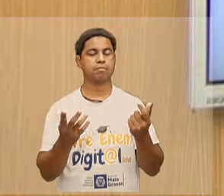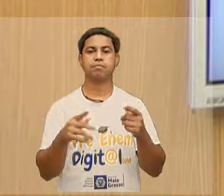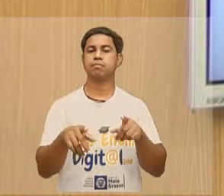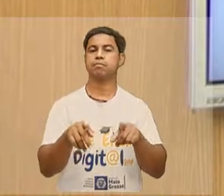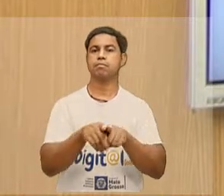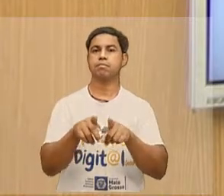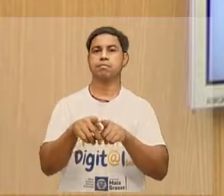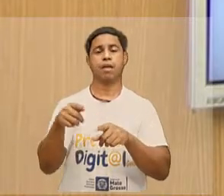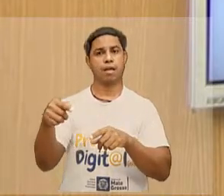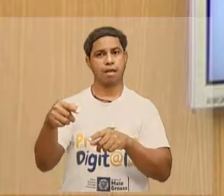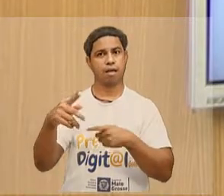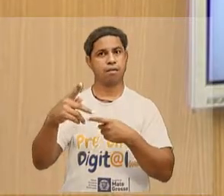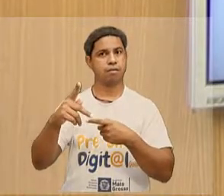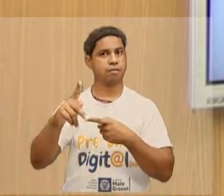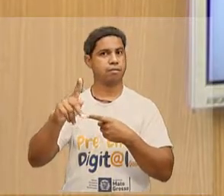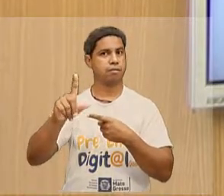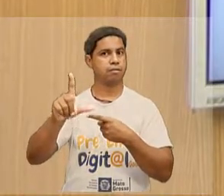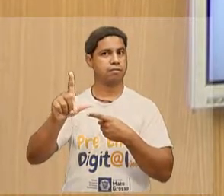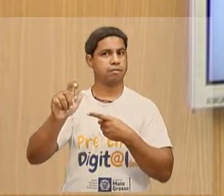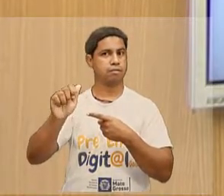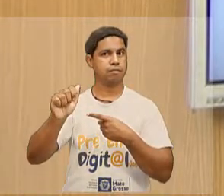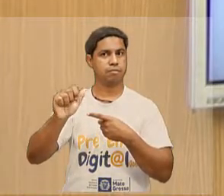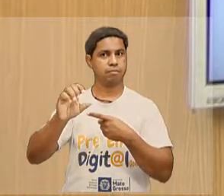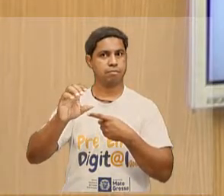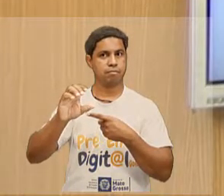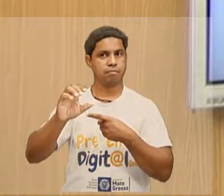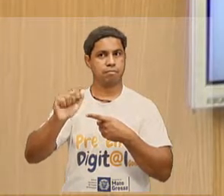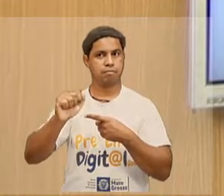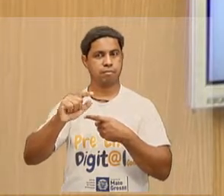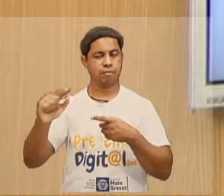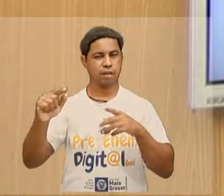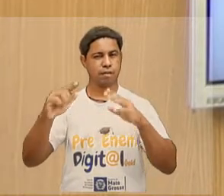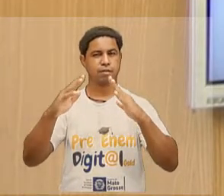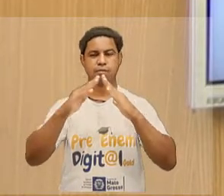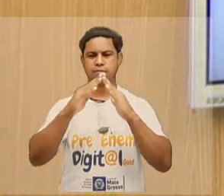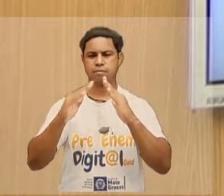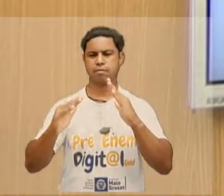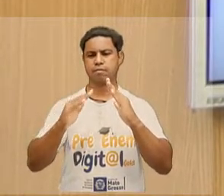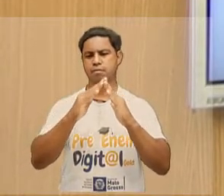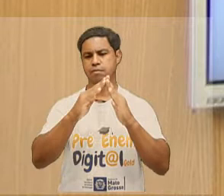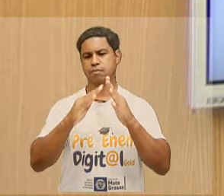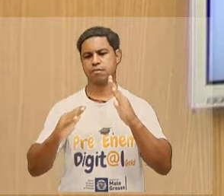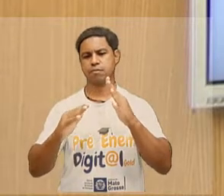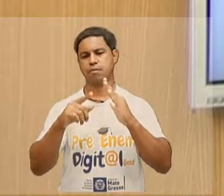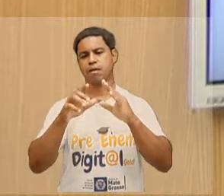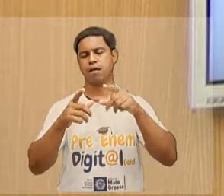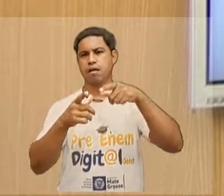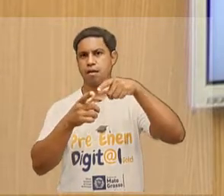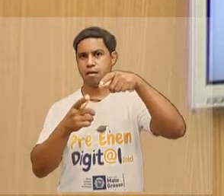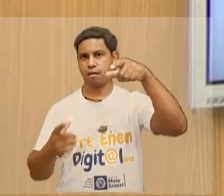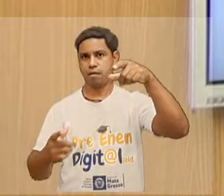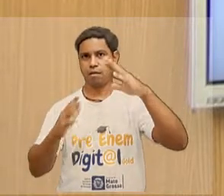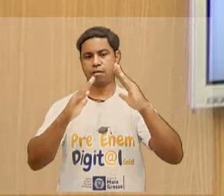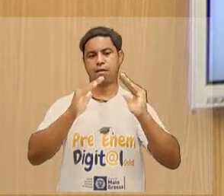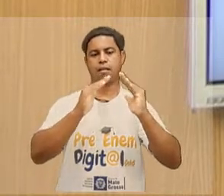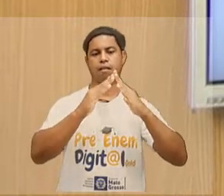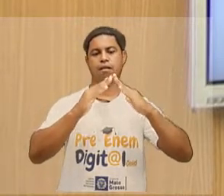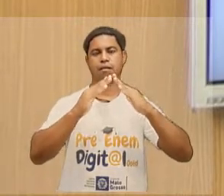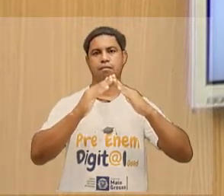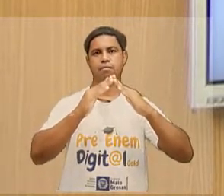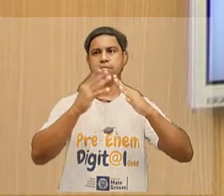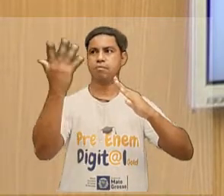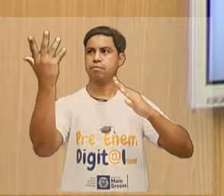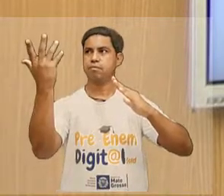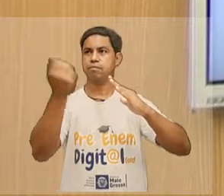o futuro. Então, pesquisar para aprofundar, para ter base teórica, até mesmo para ter